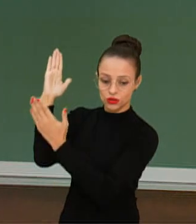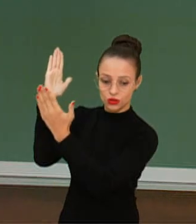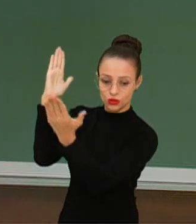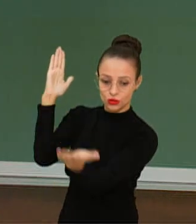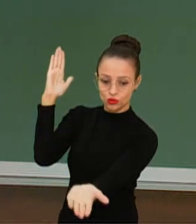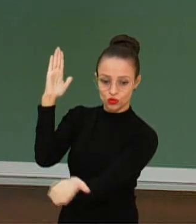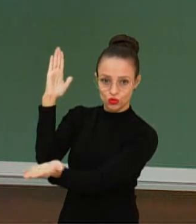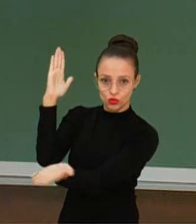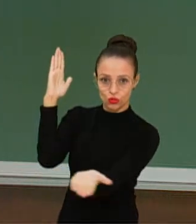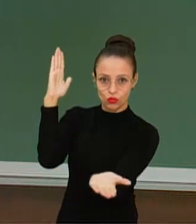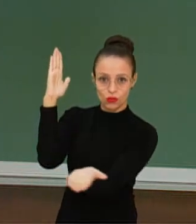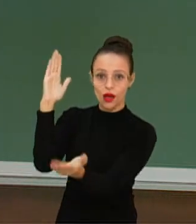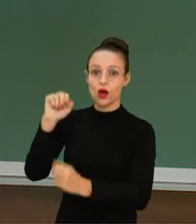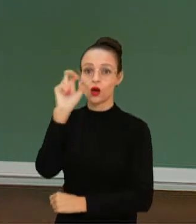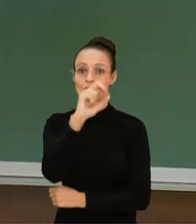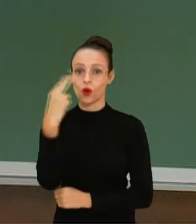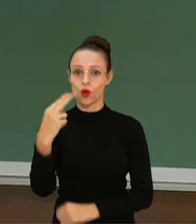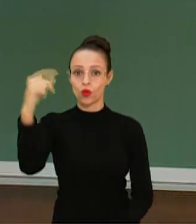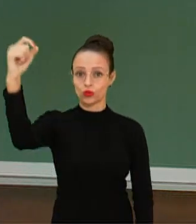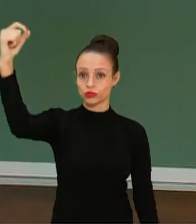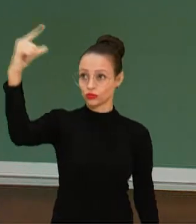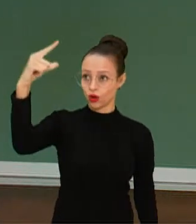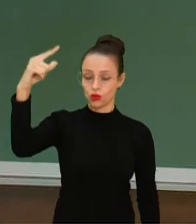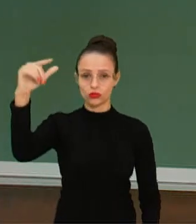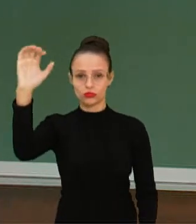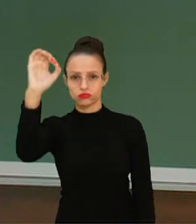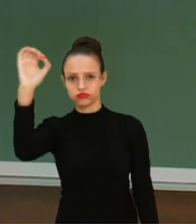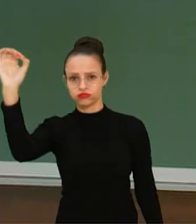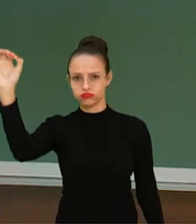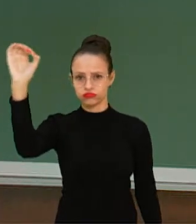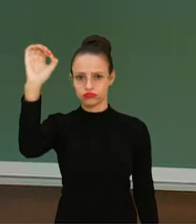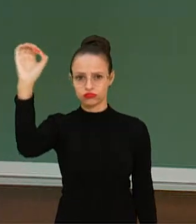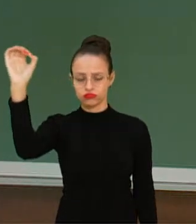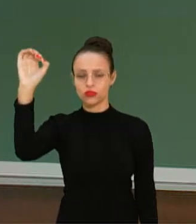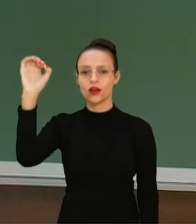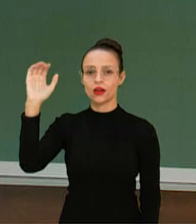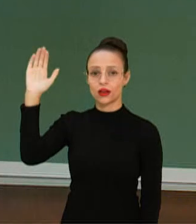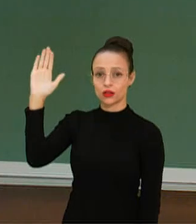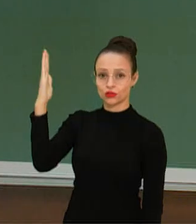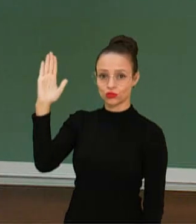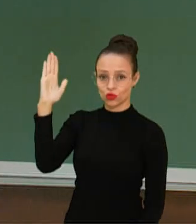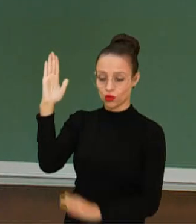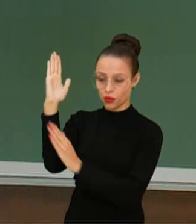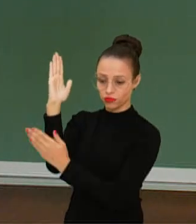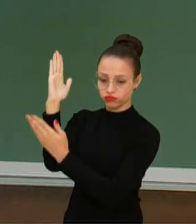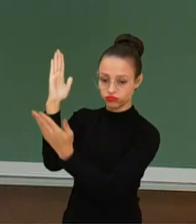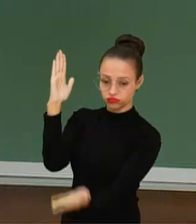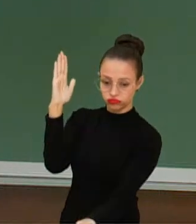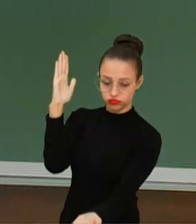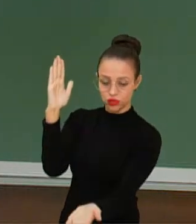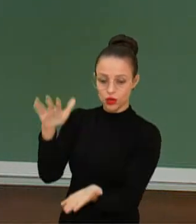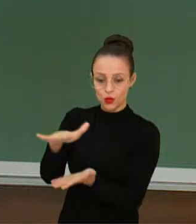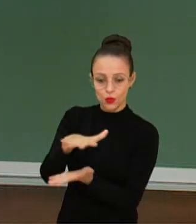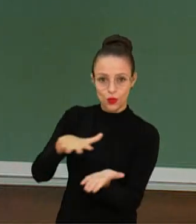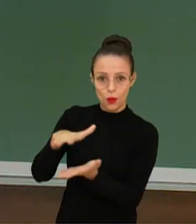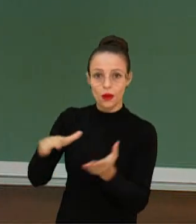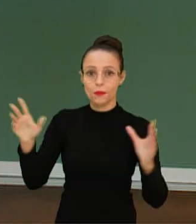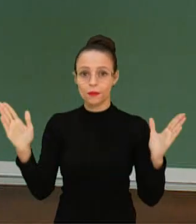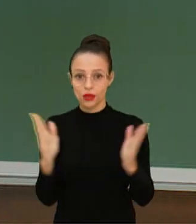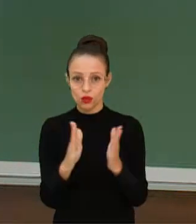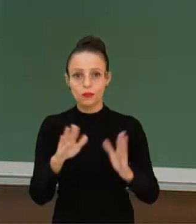do sol, quanto mais alto o objeto, menor é a sombra. Mas isso vai valer para os dois objetos,